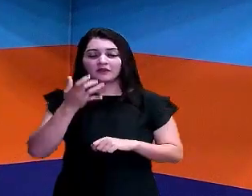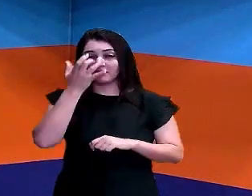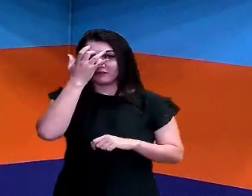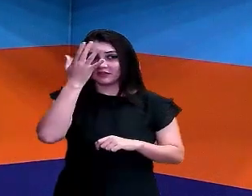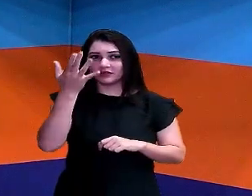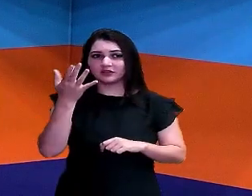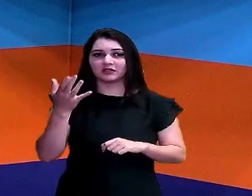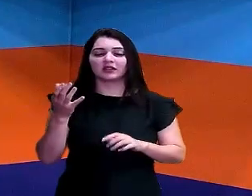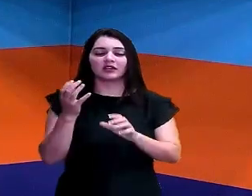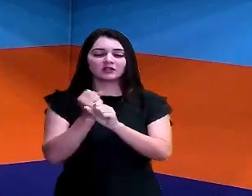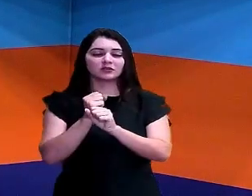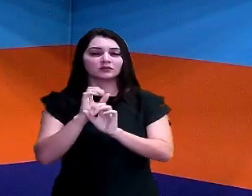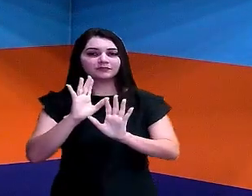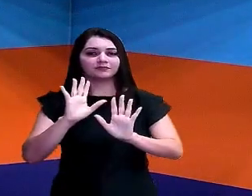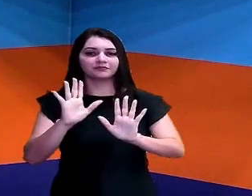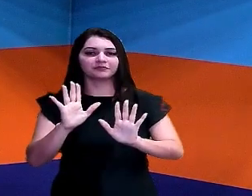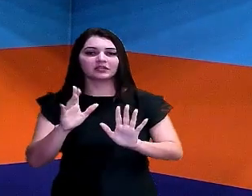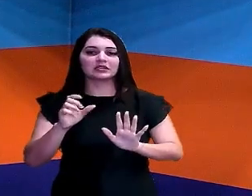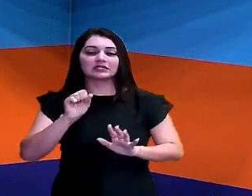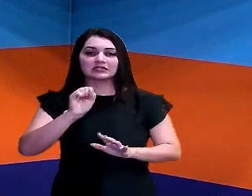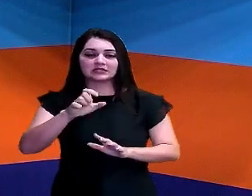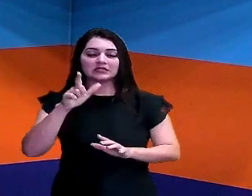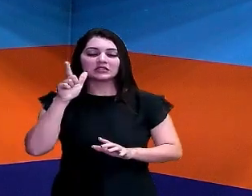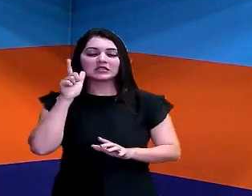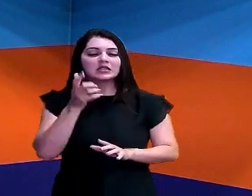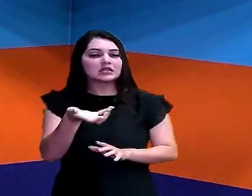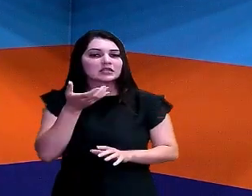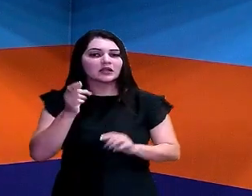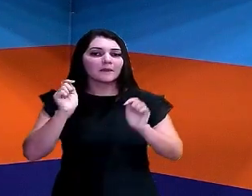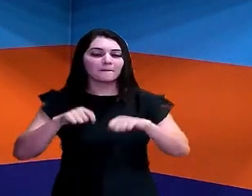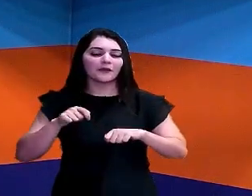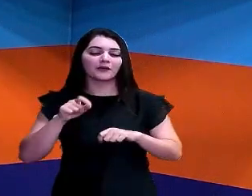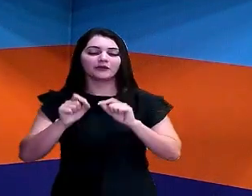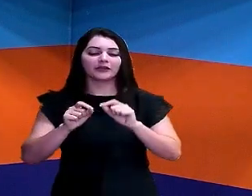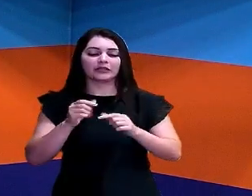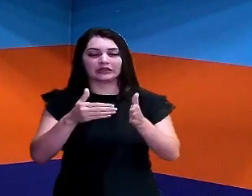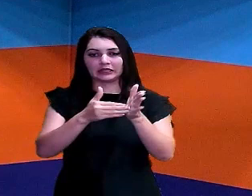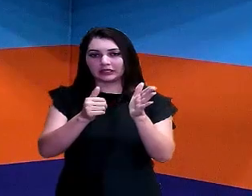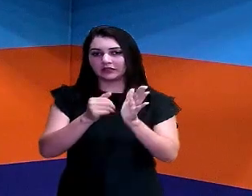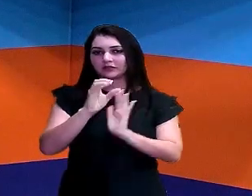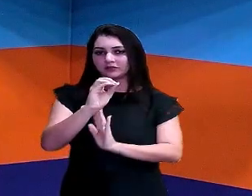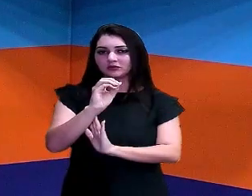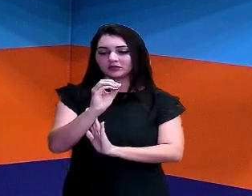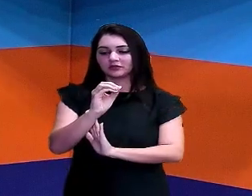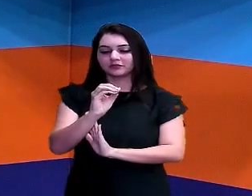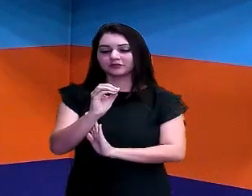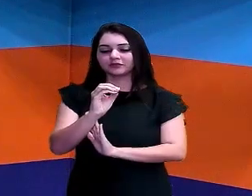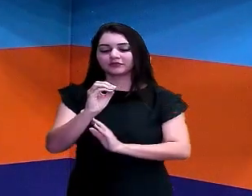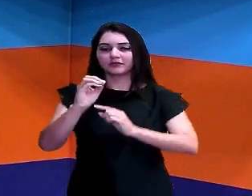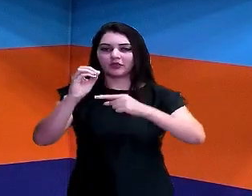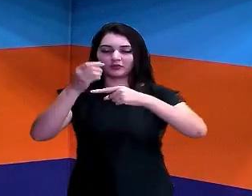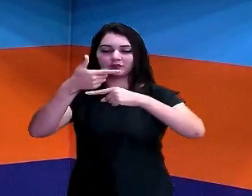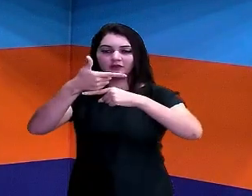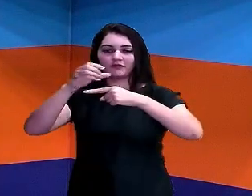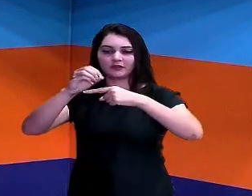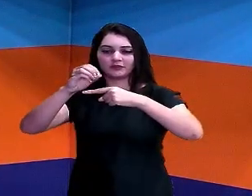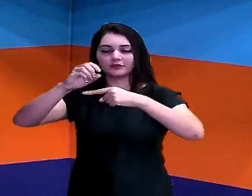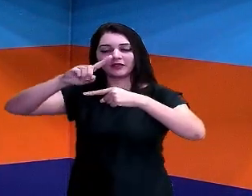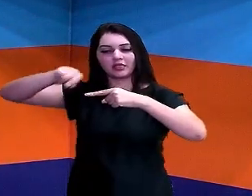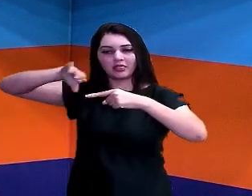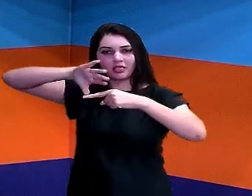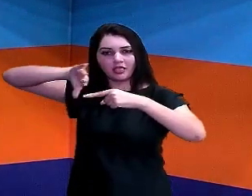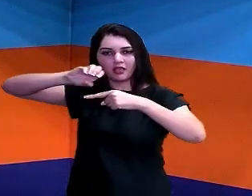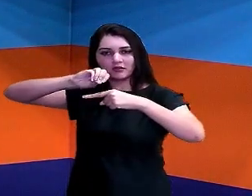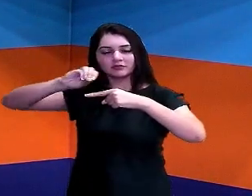esse cálculo aí? Poderia. Se a gente quiser, ó, pode tirar um zero daqui com um zero de baixo.